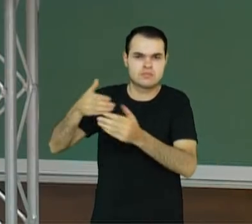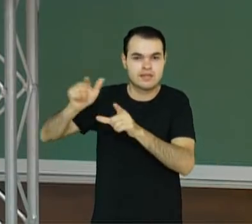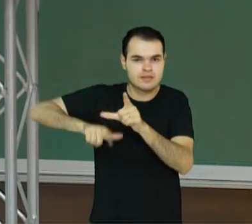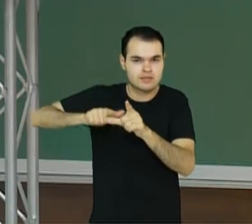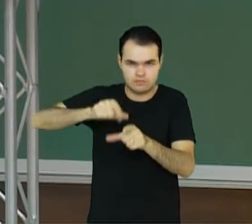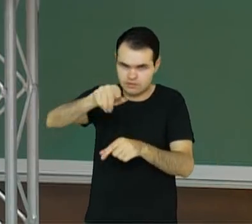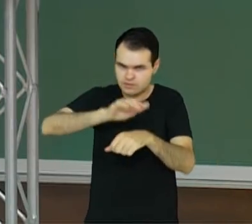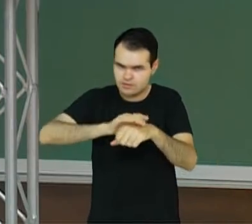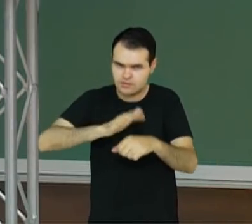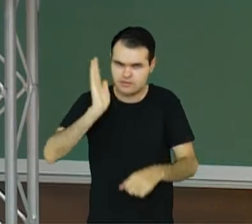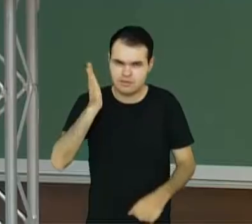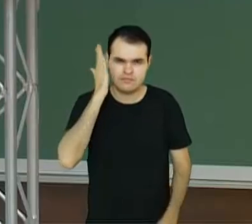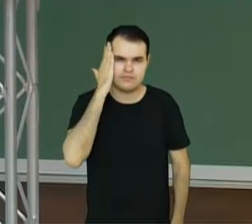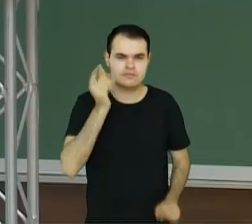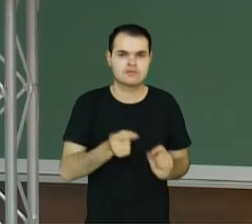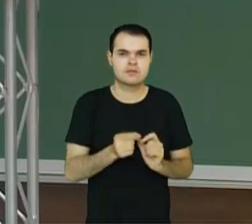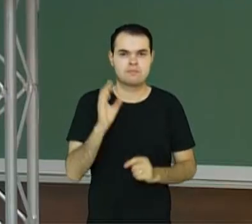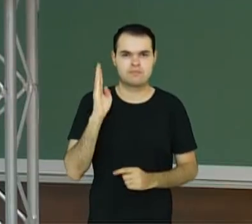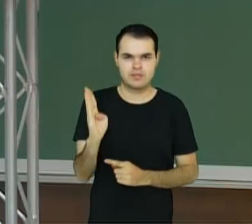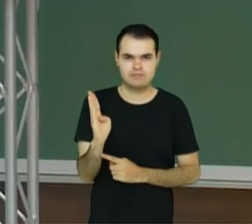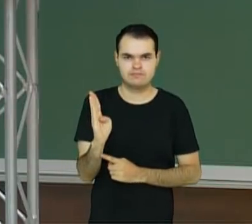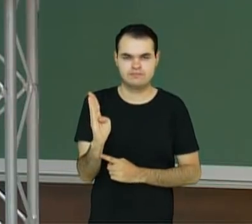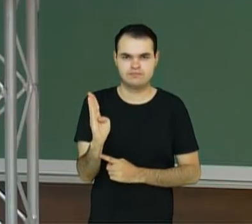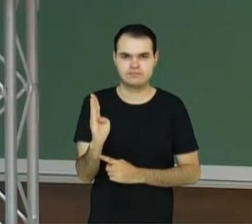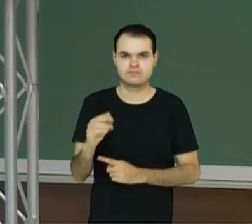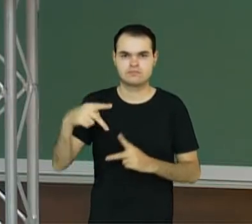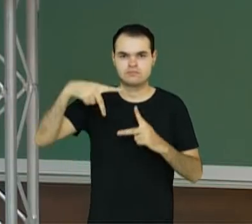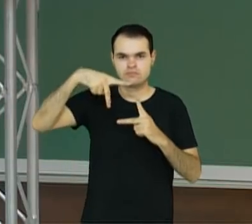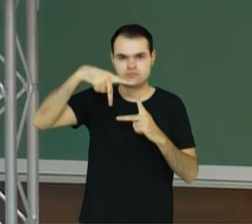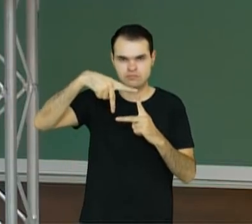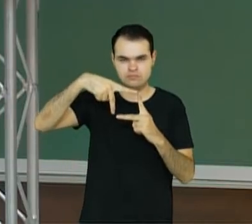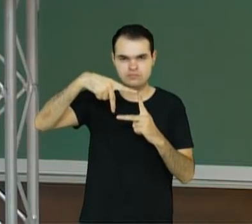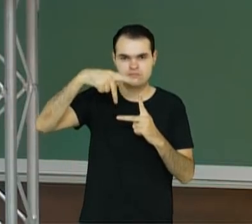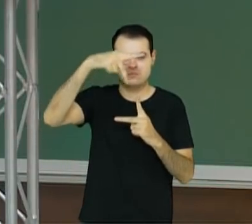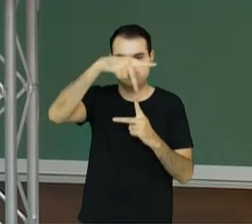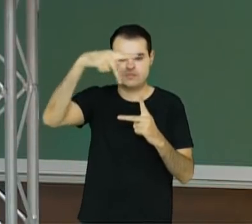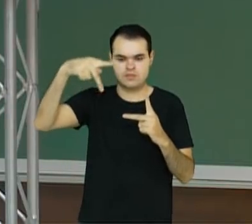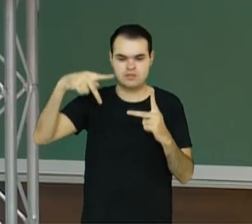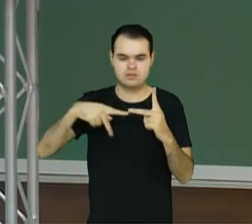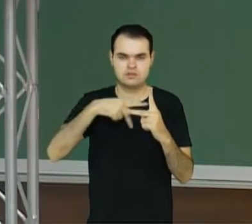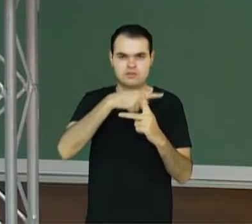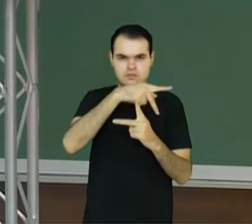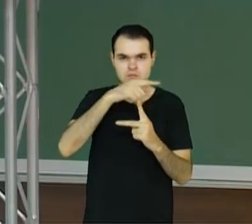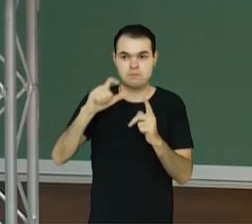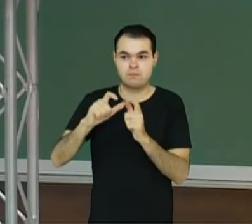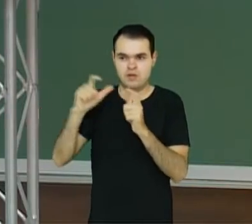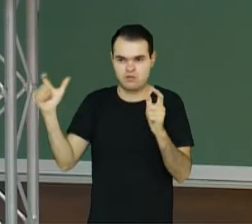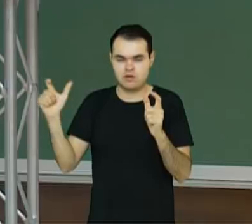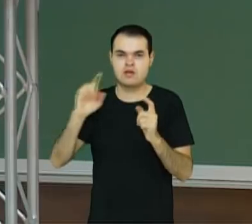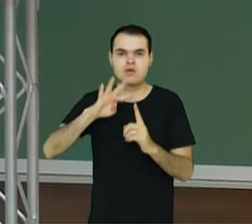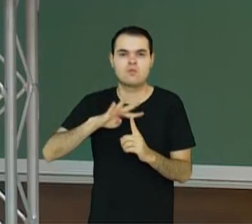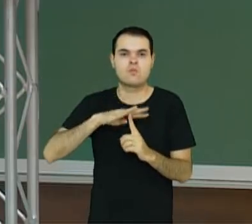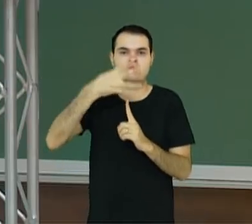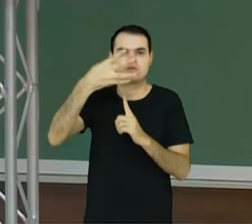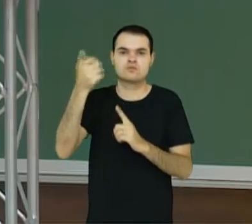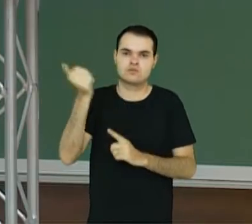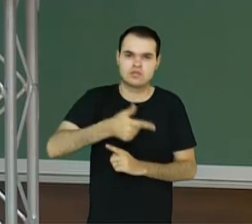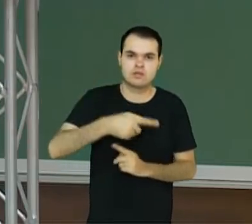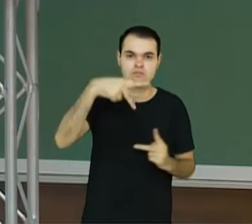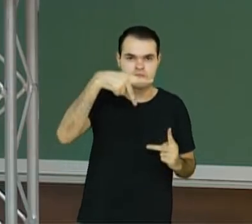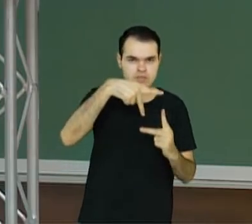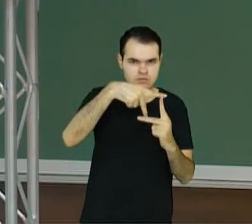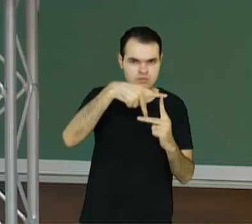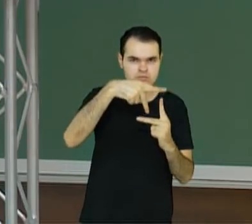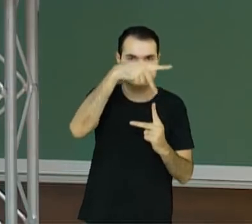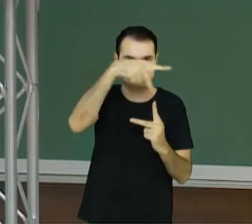ano. Presta atenção. Letra B. O perímetro do ladrilho maior é o quádruplo do perímetro do ladrilho menor. Tem que